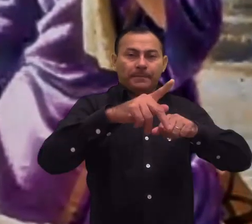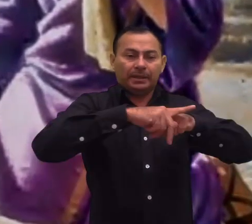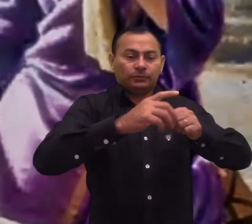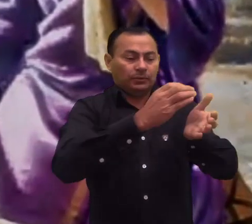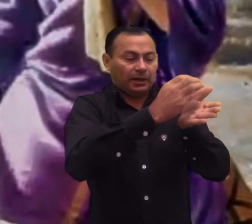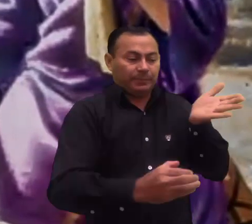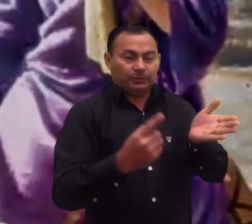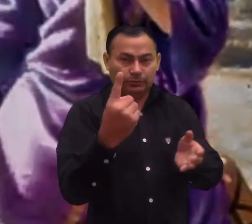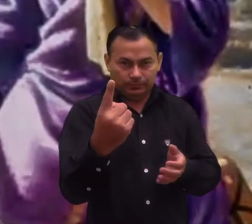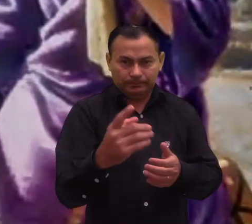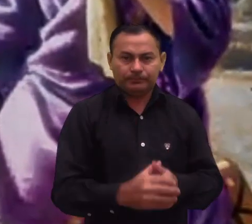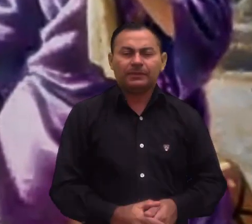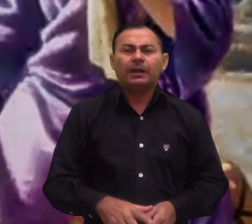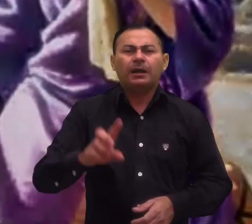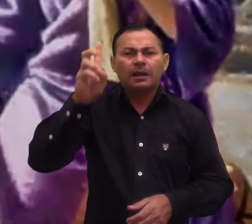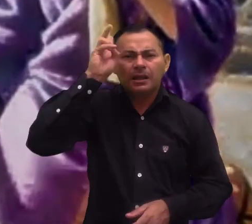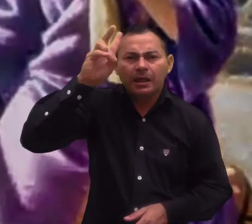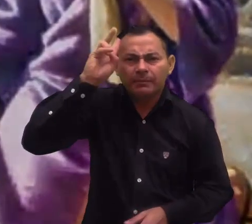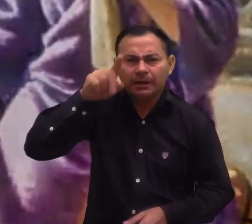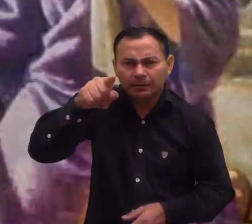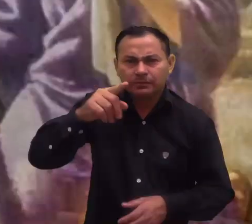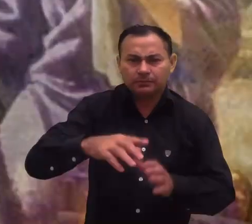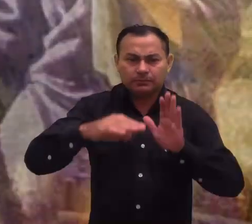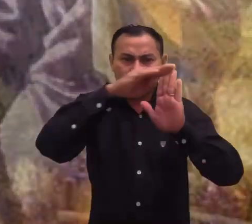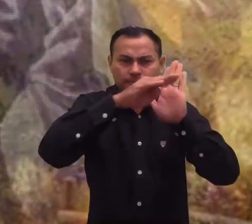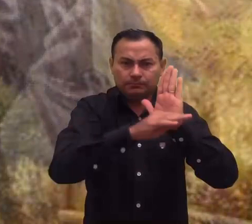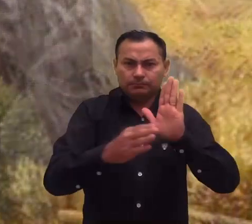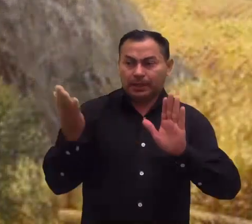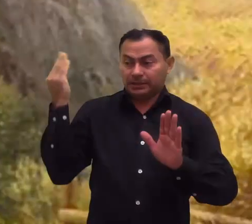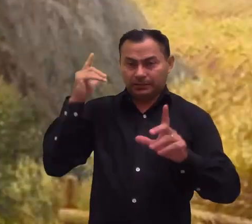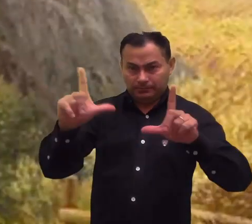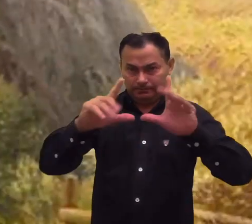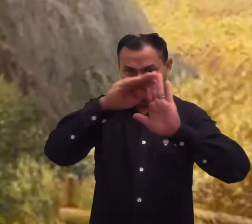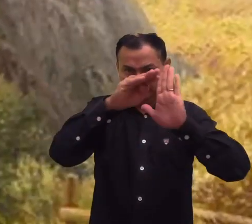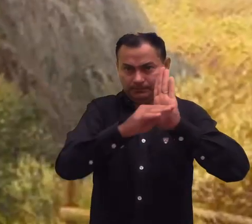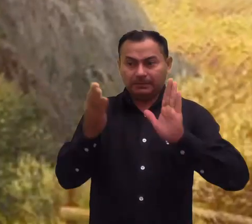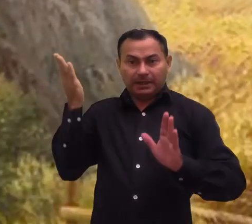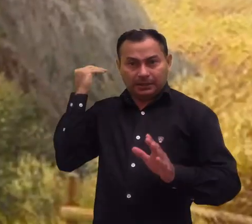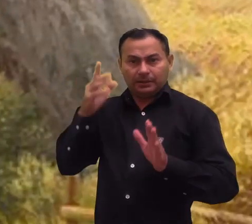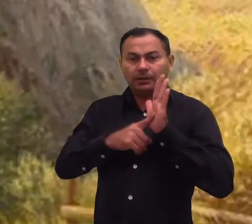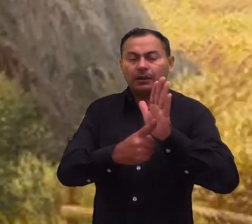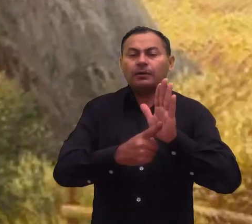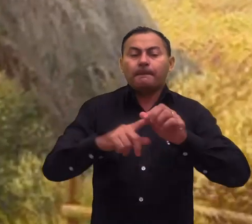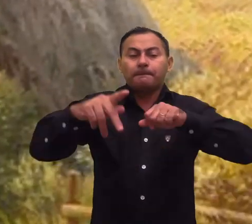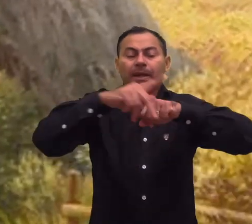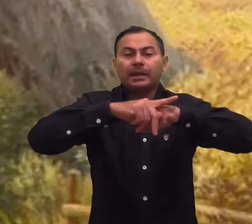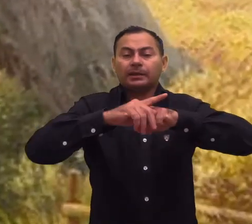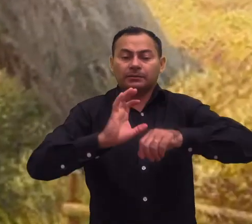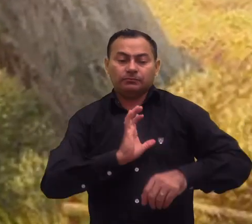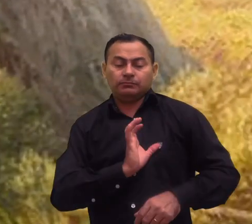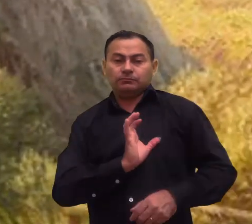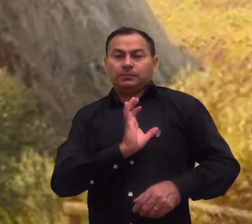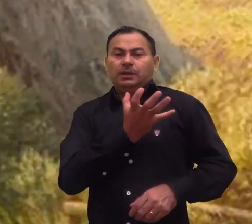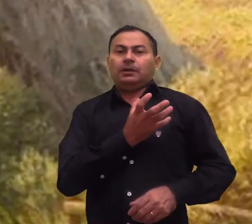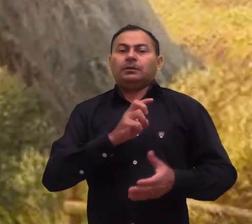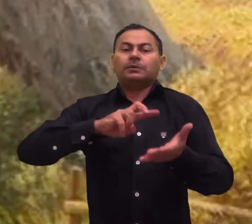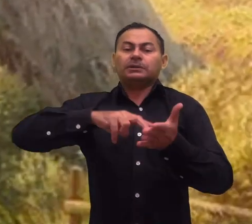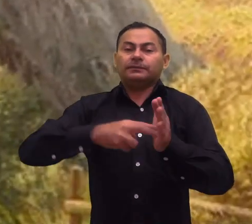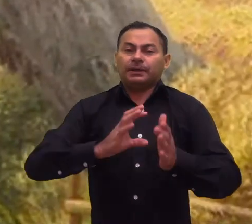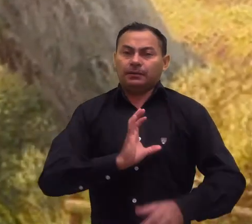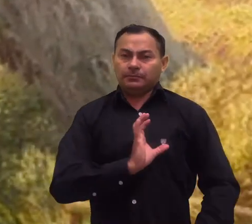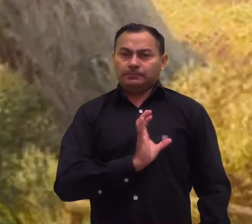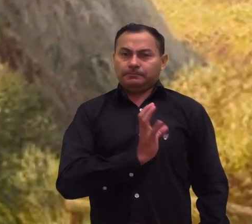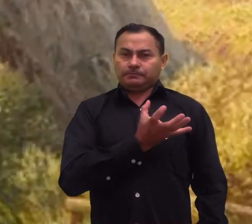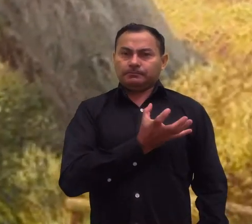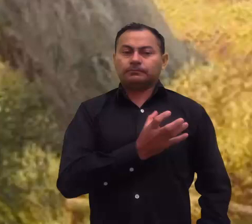no capítulo 1. Vocês devem estar lembrados que nos programas anteriores levantei a questão de quando Pedro se converteu e